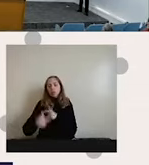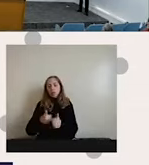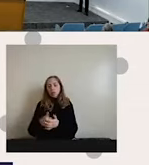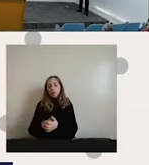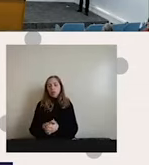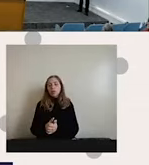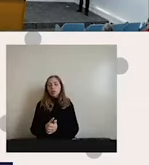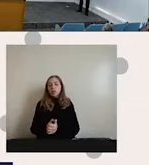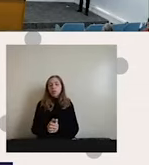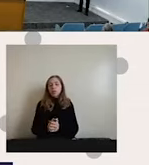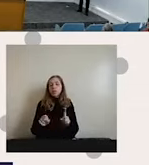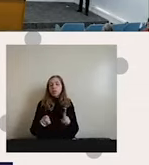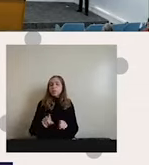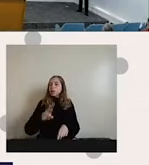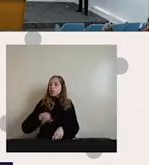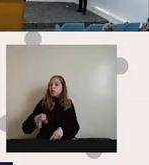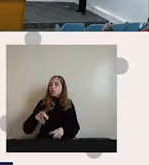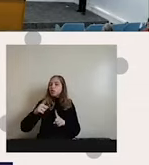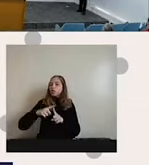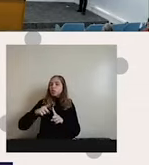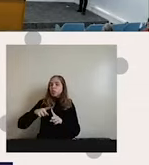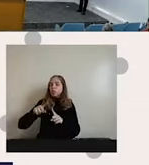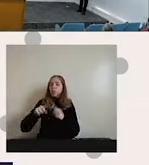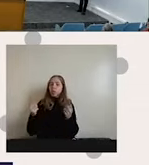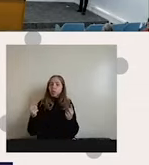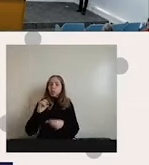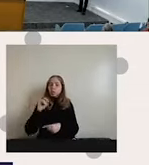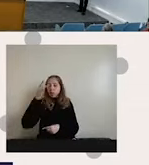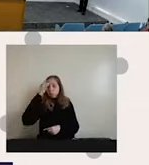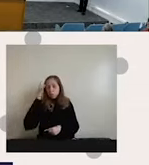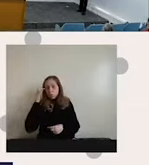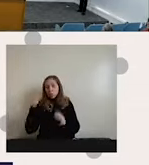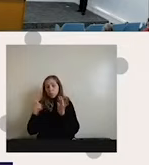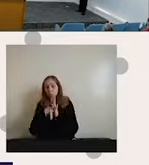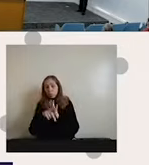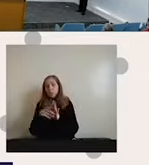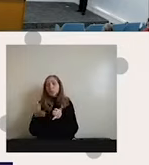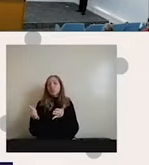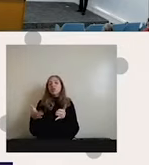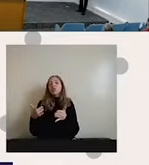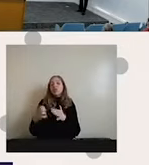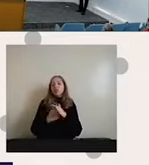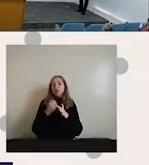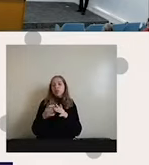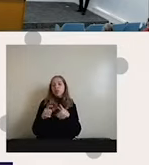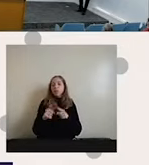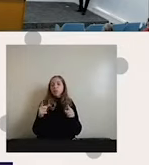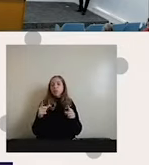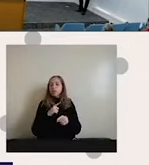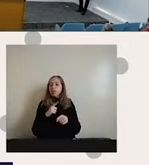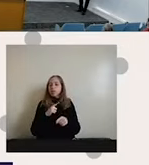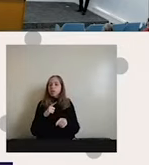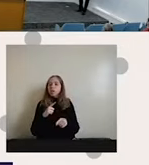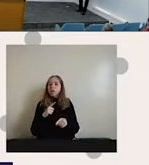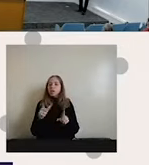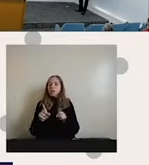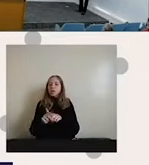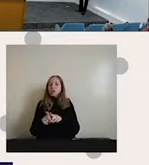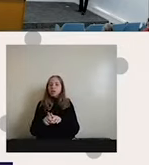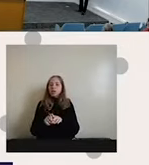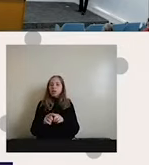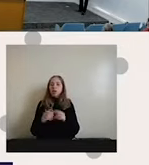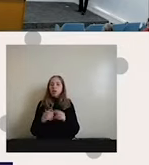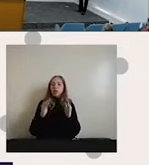típicos, né, mas que a pessoa está a serviço da empresa, mas também agrega aí os acidentes de trajeto, de casa, trabalho, casa, e todas